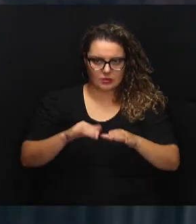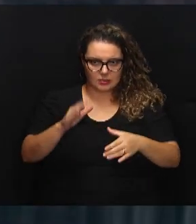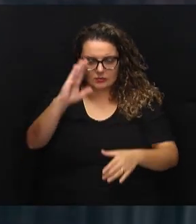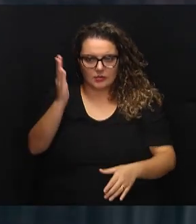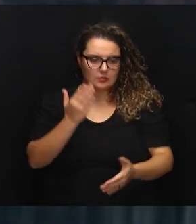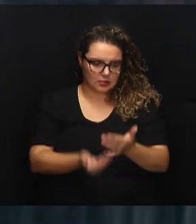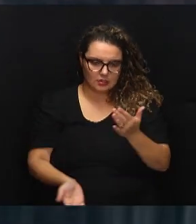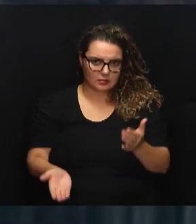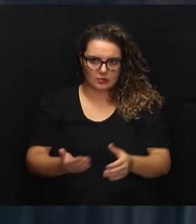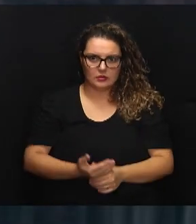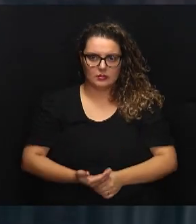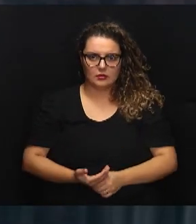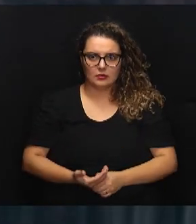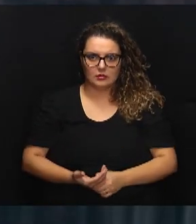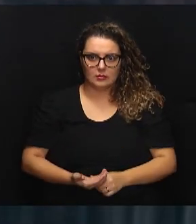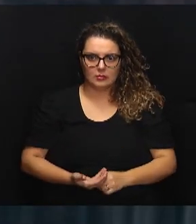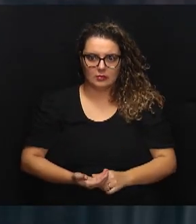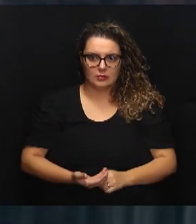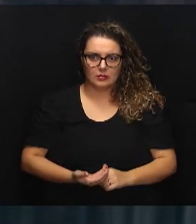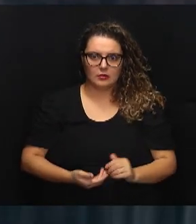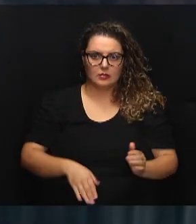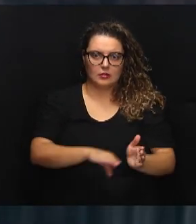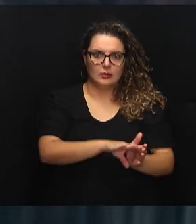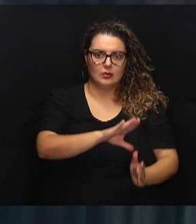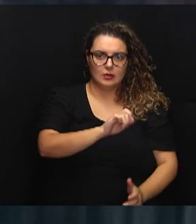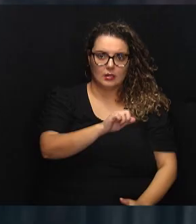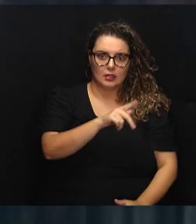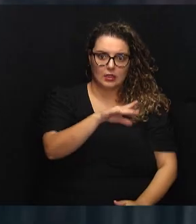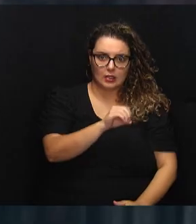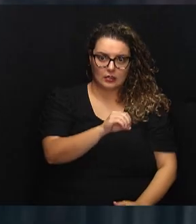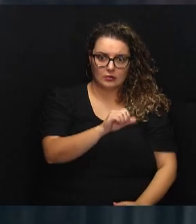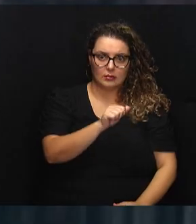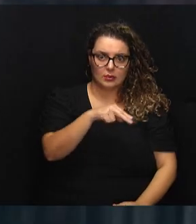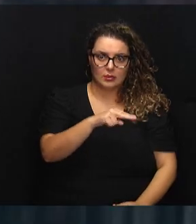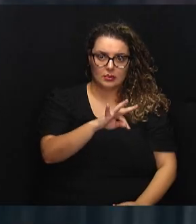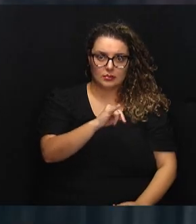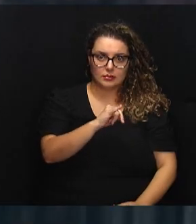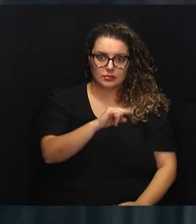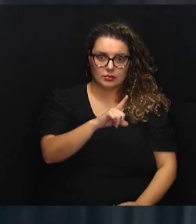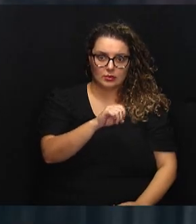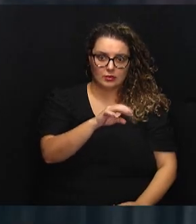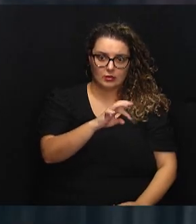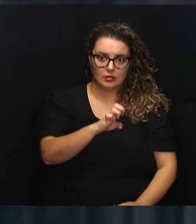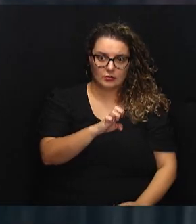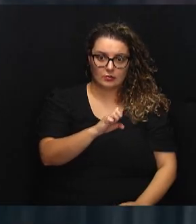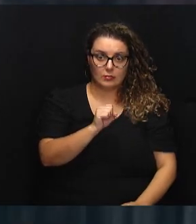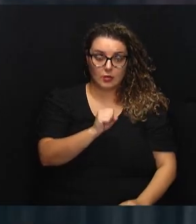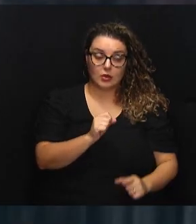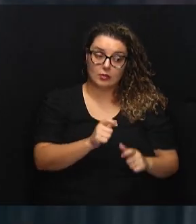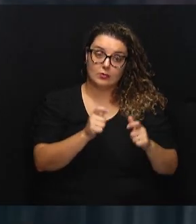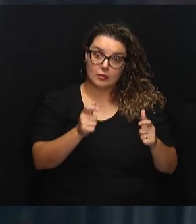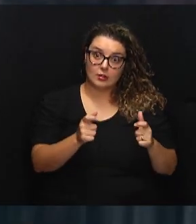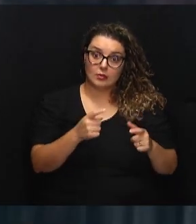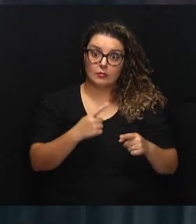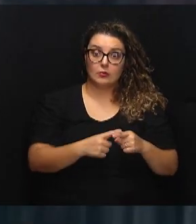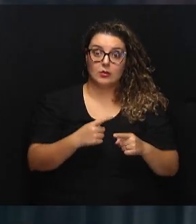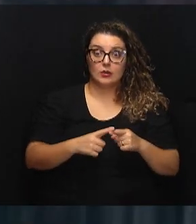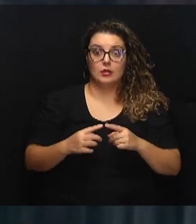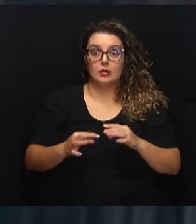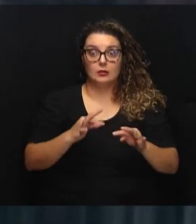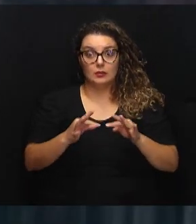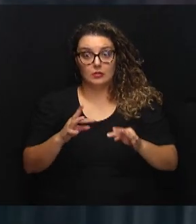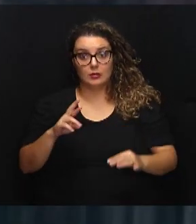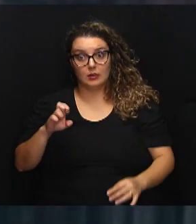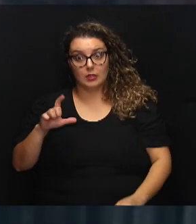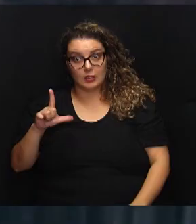chegada do Carlo Ancelotti, pode ser que aumente um pouco, porque era um técnico que era do Real Madrid. O